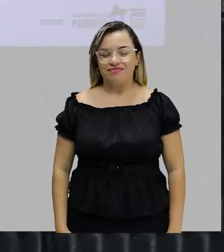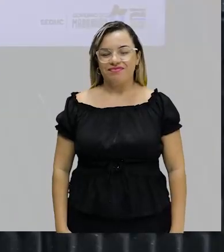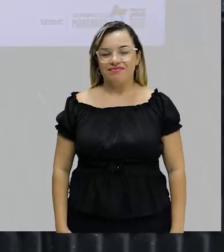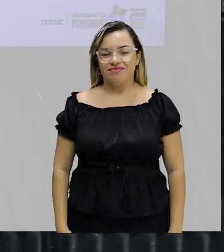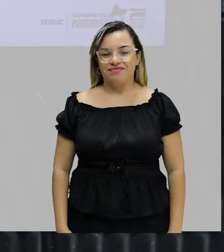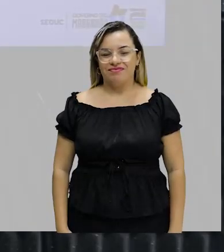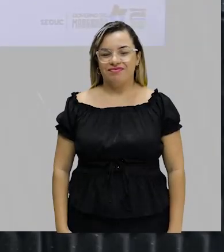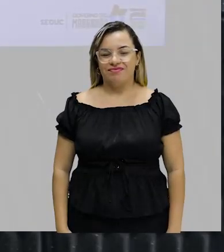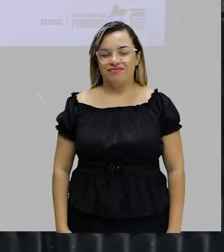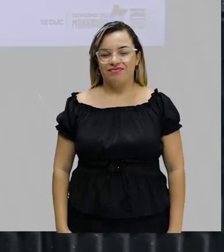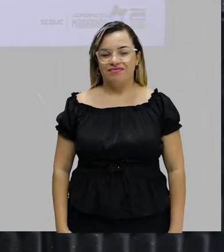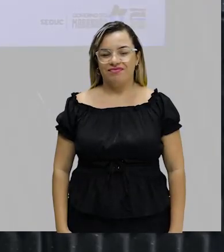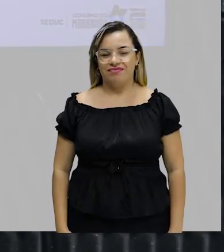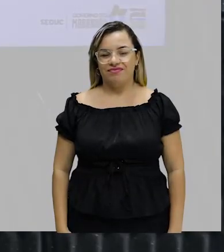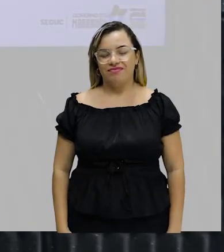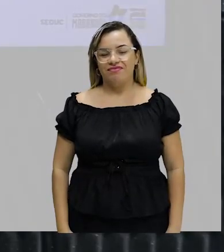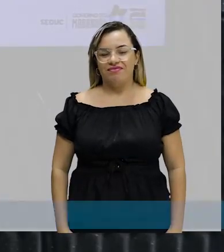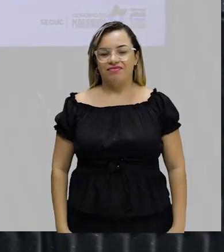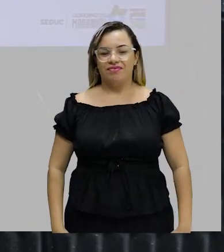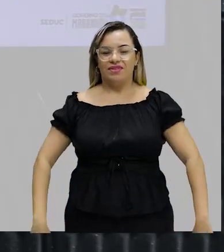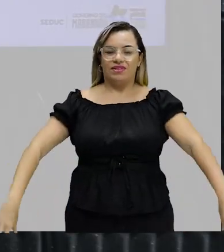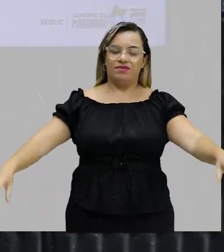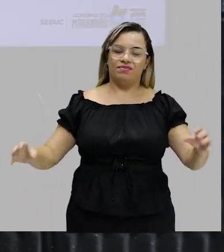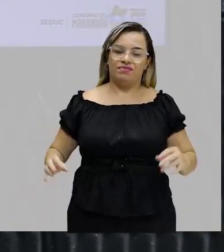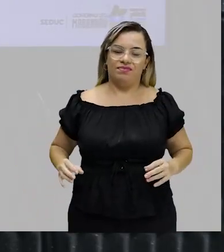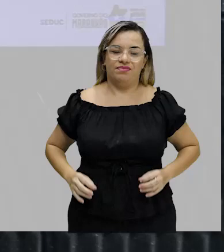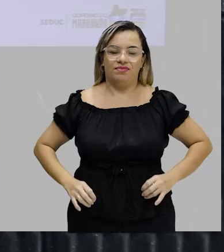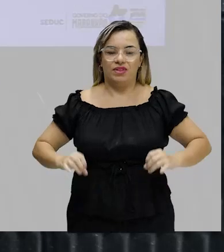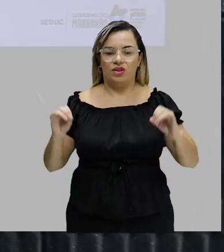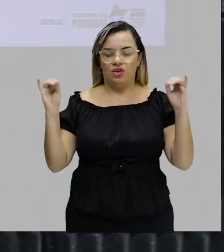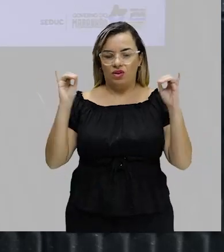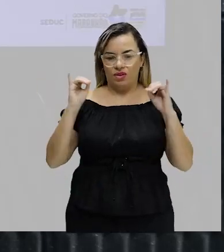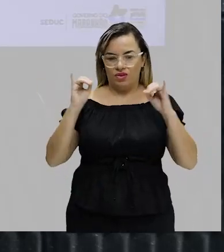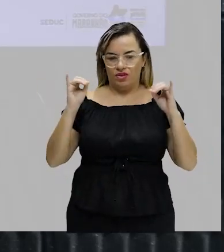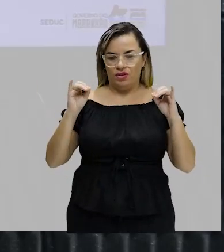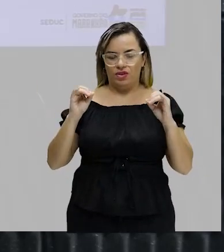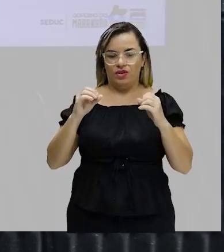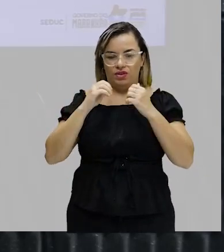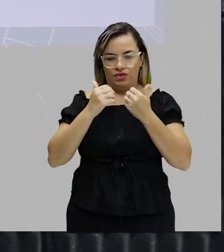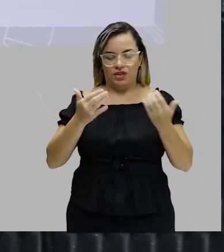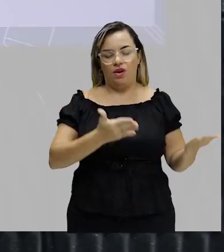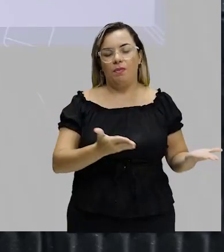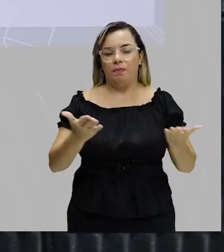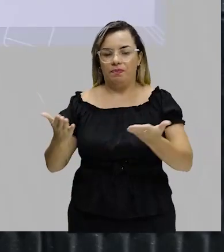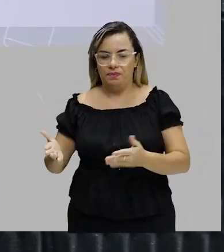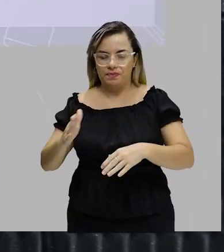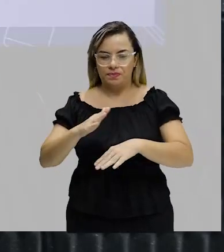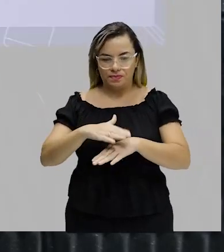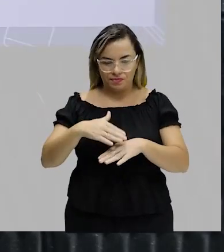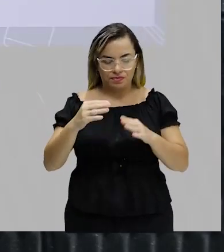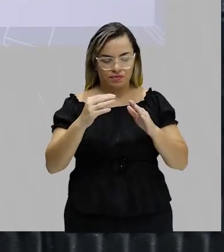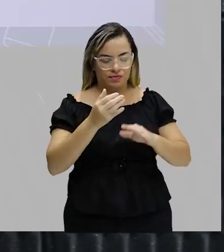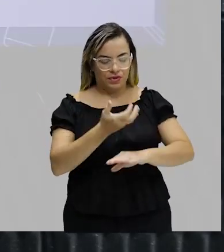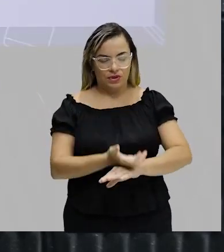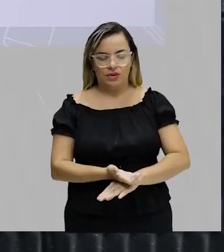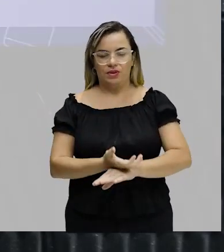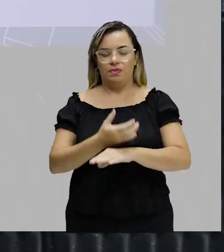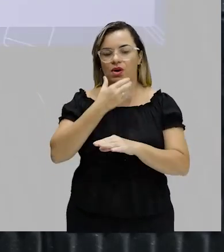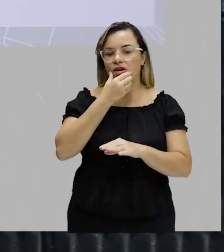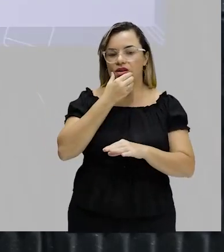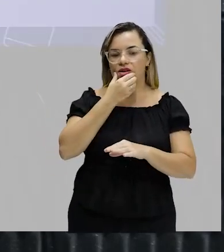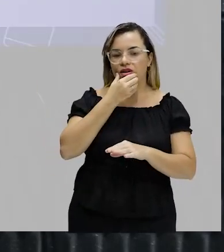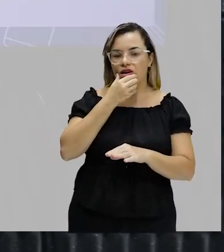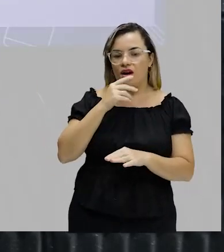Hello everybody, welcome to our English class. I'm Teacher Michelle. Olá pessoal, sejam bem-vindos à aula de inglês. Eu sou a professora